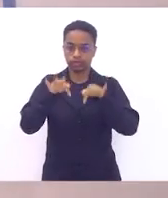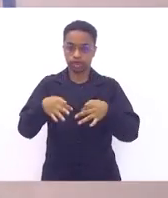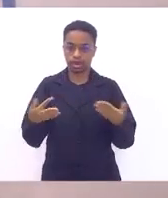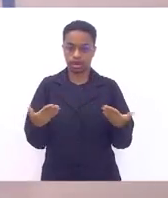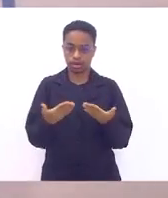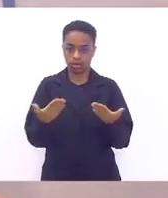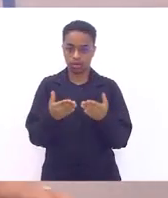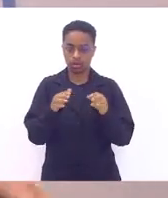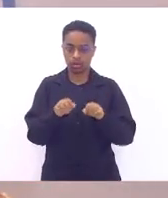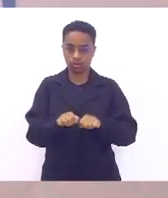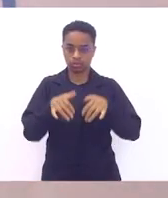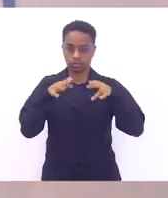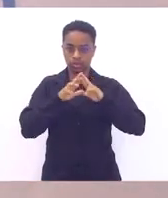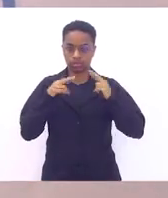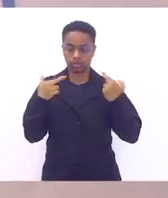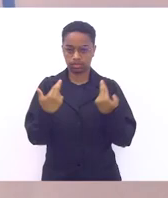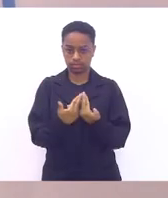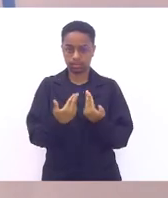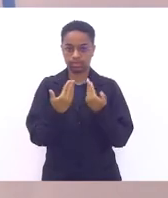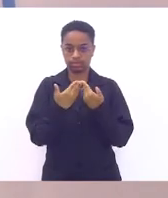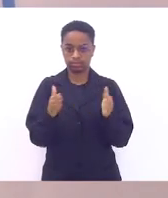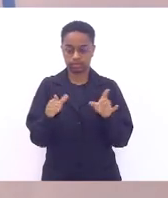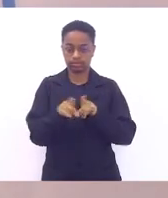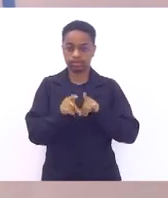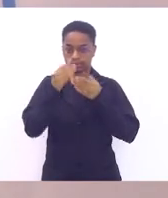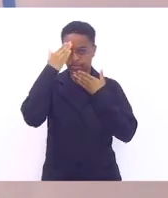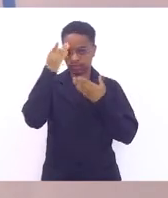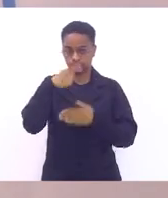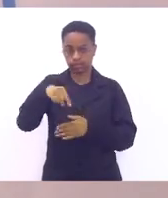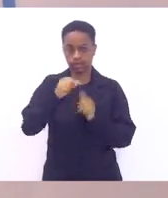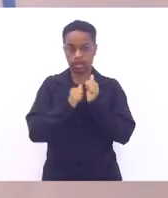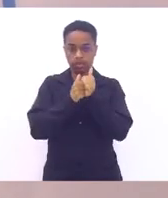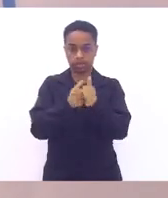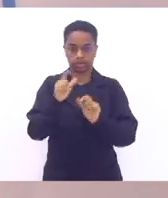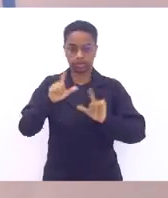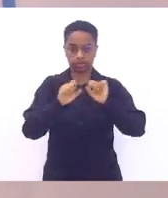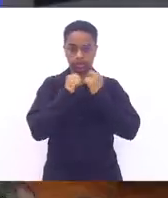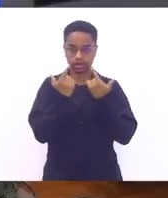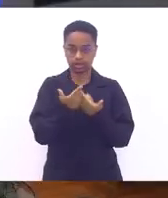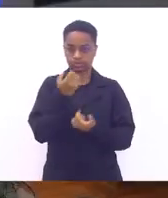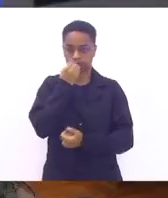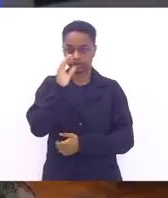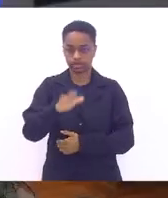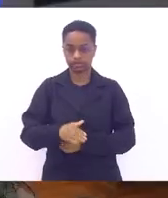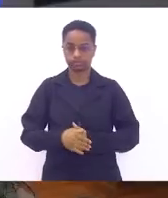a presente audiência, agradecendo a todos que nos acompanham pela TV Alerj. Boa tarde.